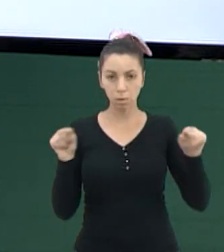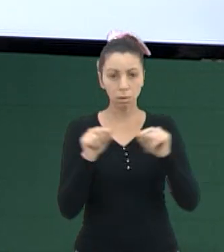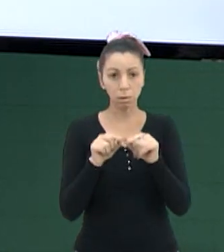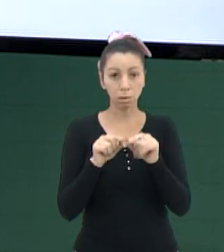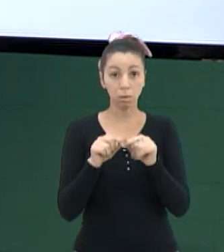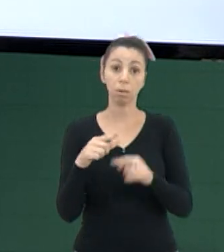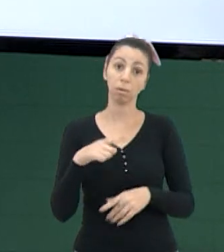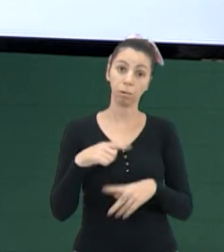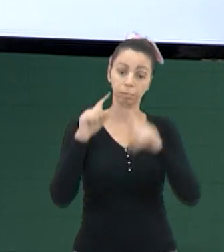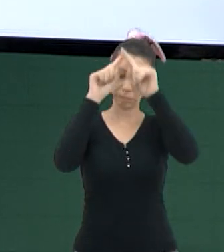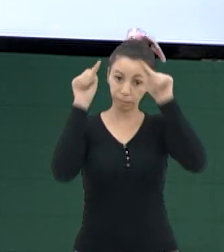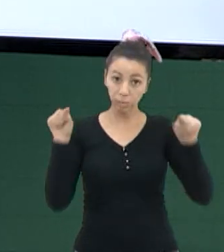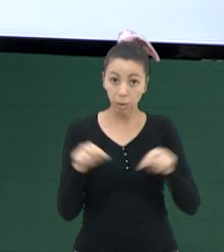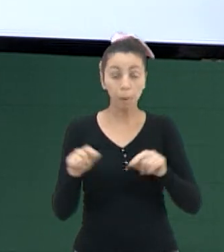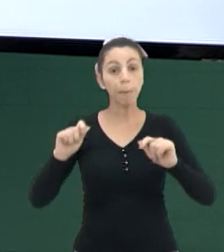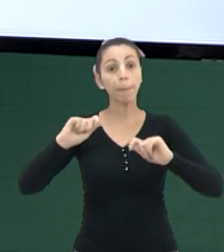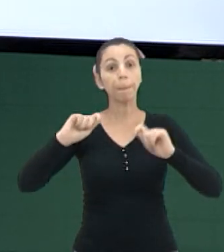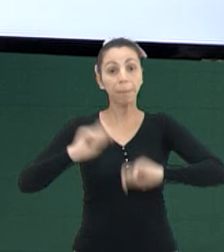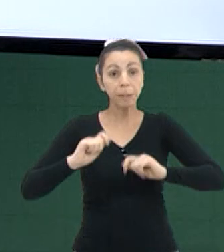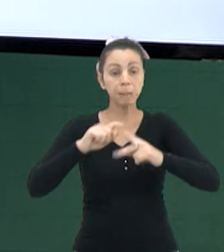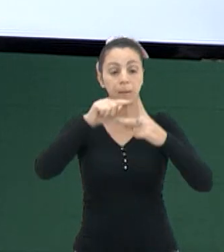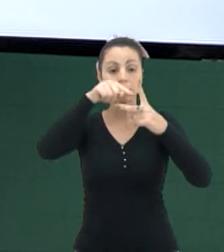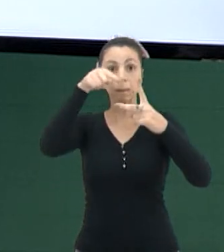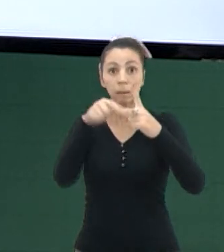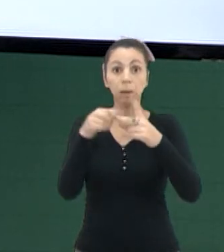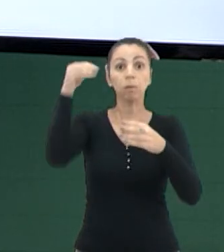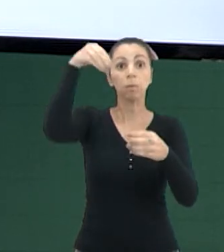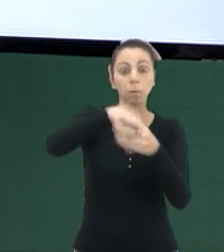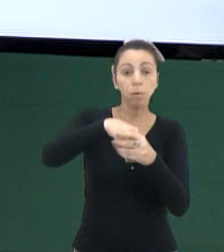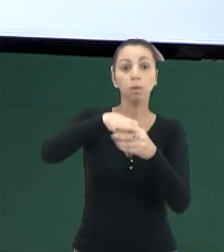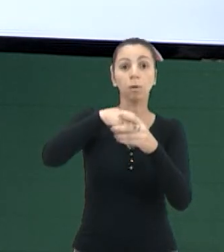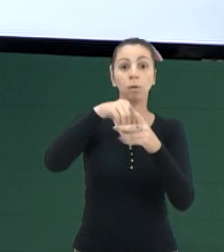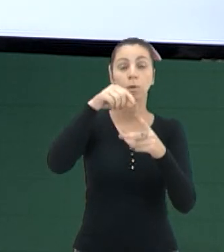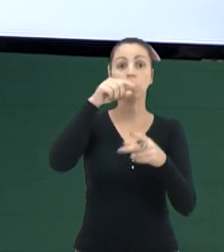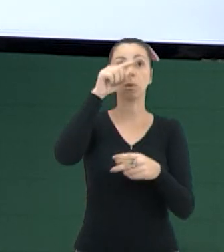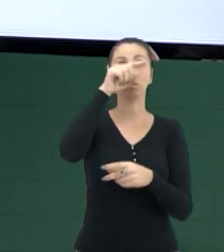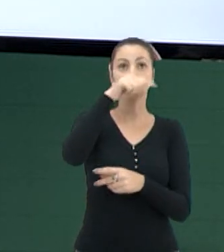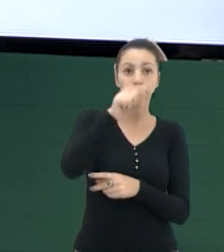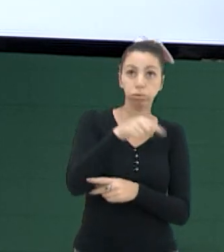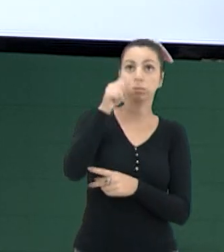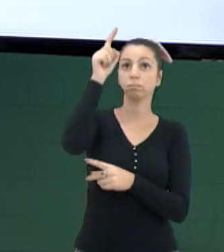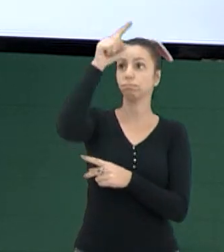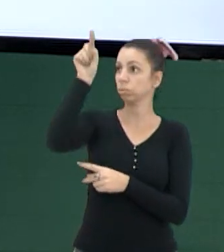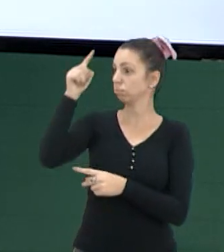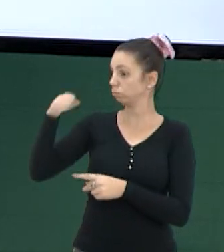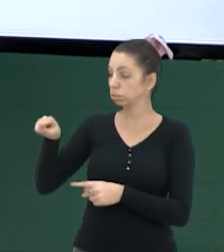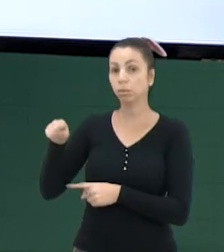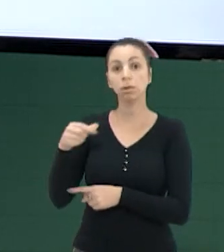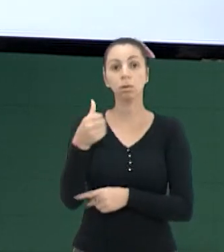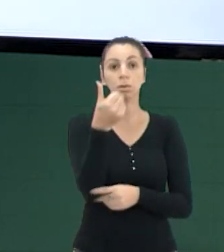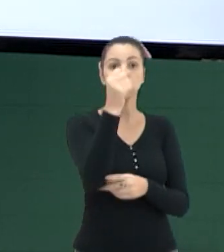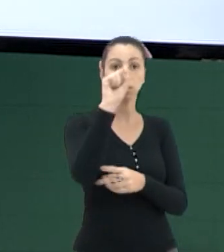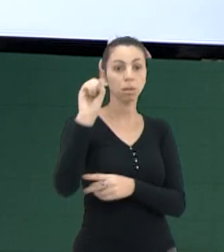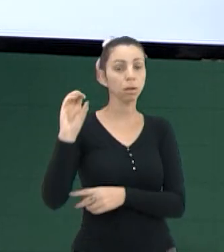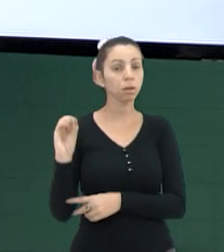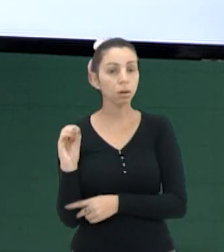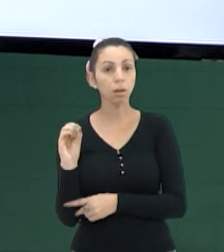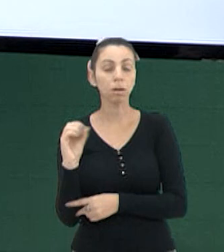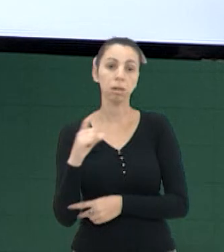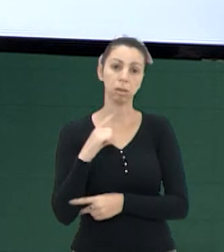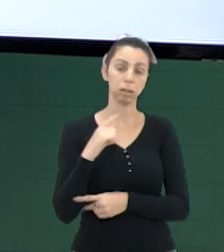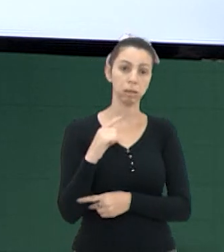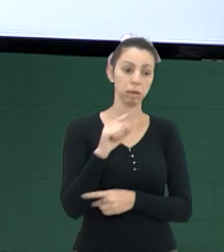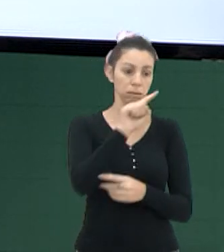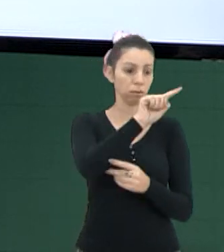de 180 graus. Primeira coisa, eu quero saber quanto que vale os outros dois ângulos. Se um